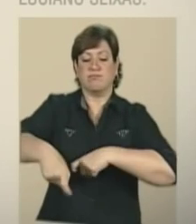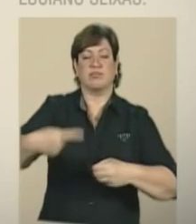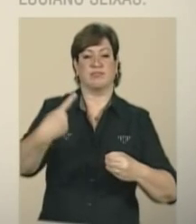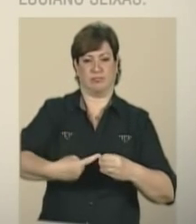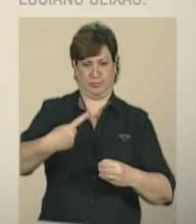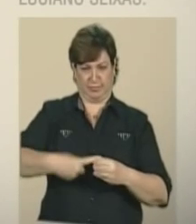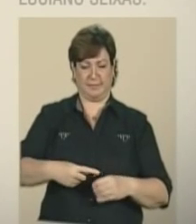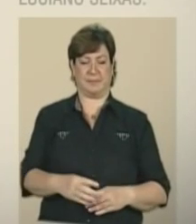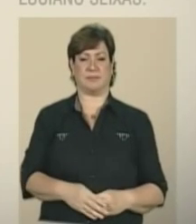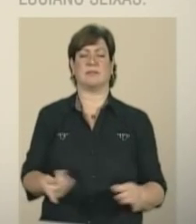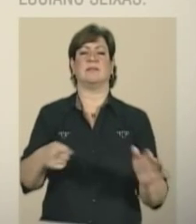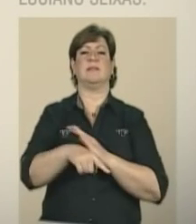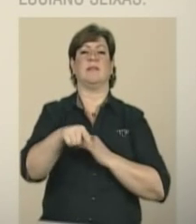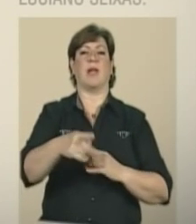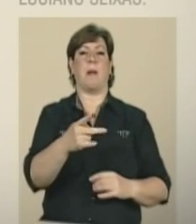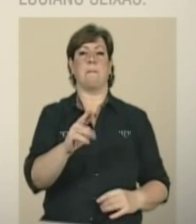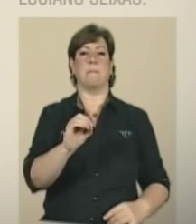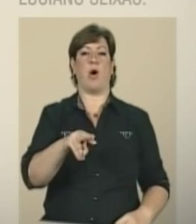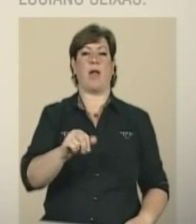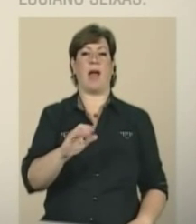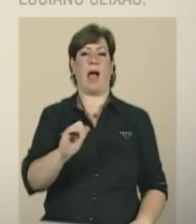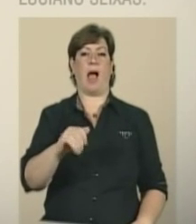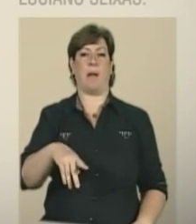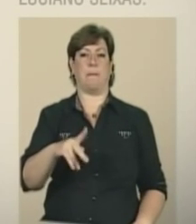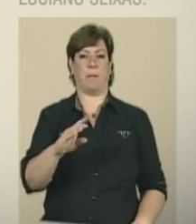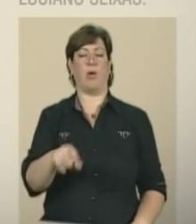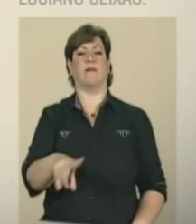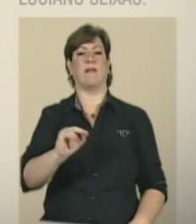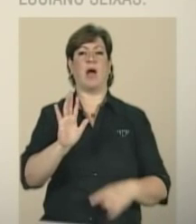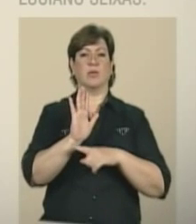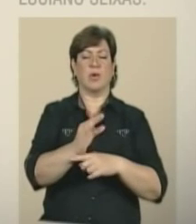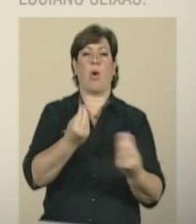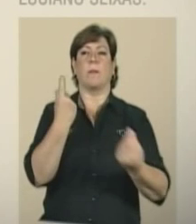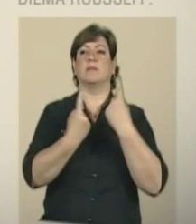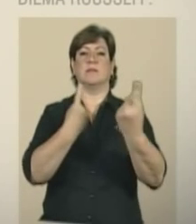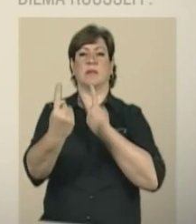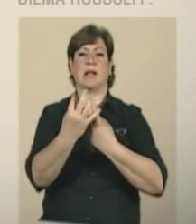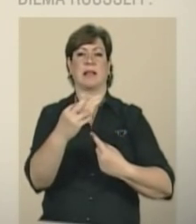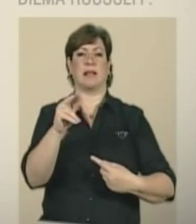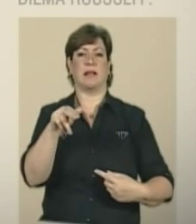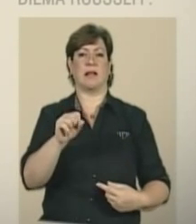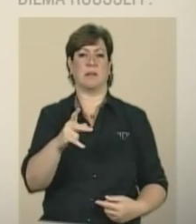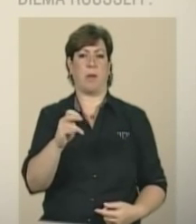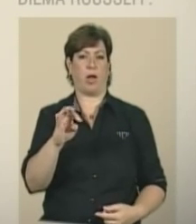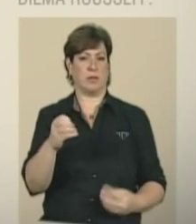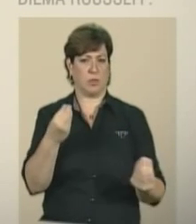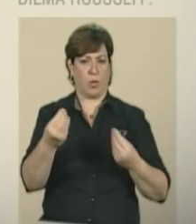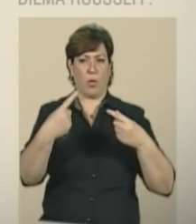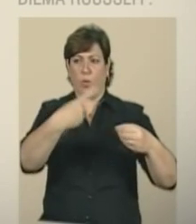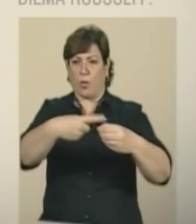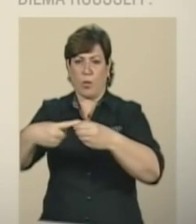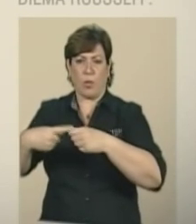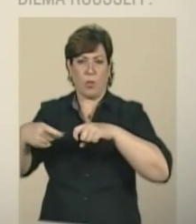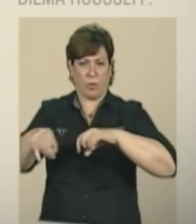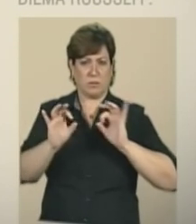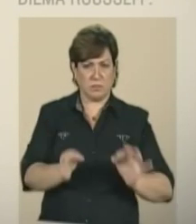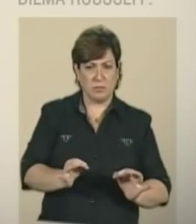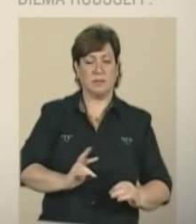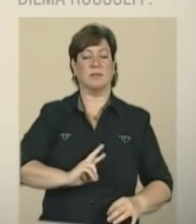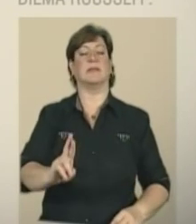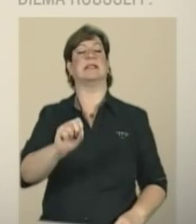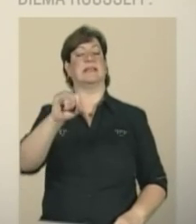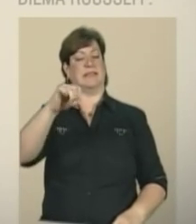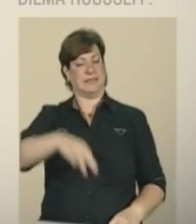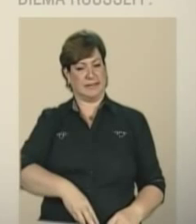pronacampo também vai resolver o problema do transporte dos Estudantes nas áreas rurais presidenta Ah vai sim Luciano Esse é um desafio